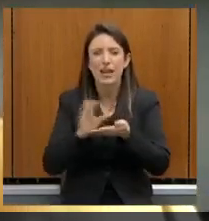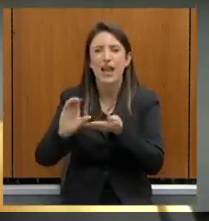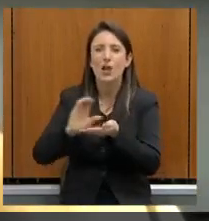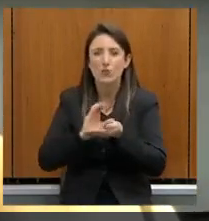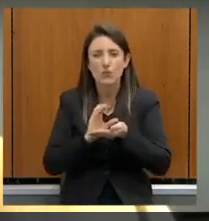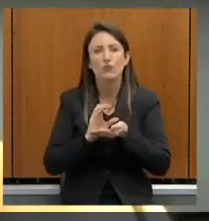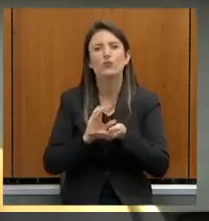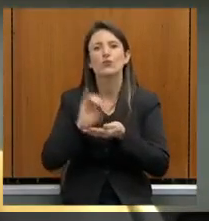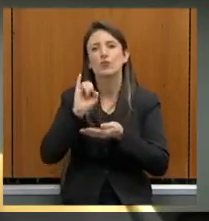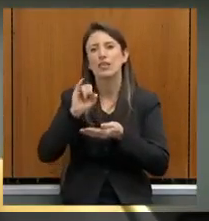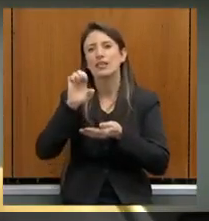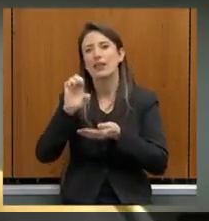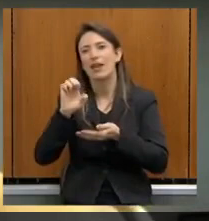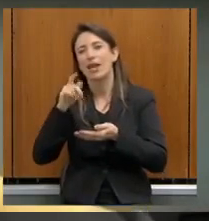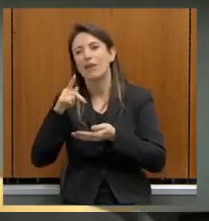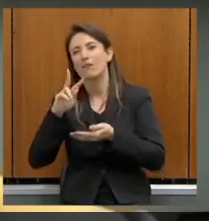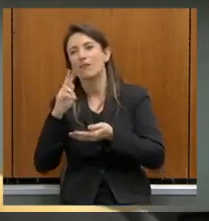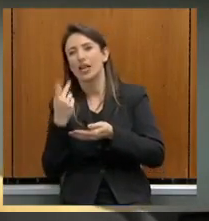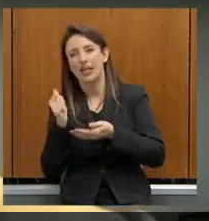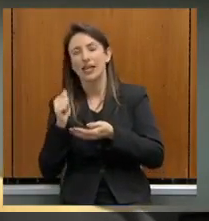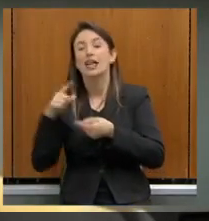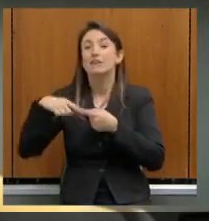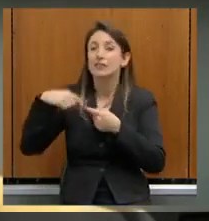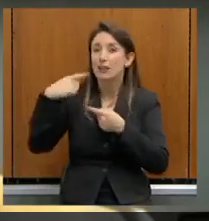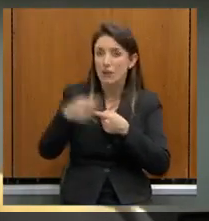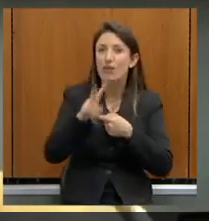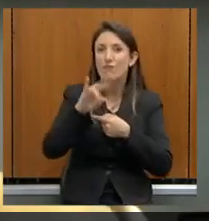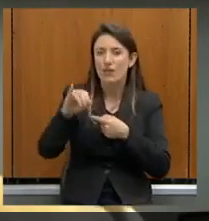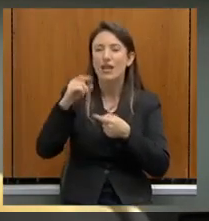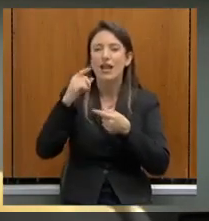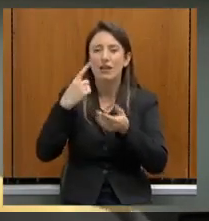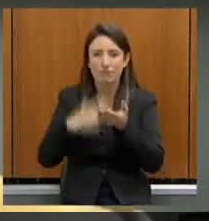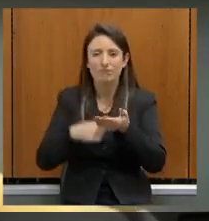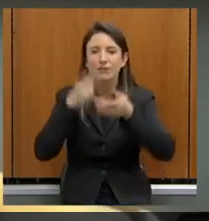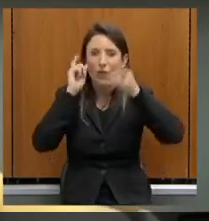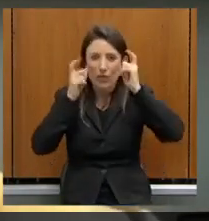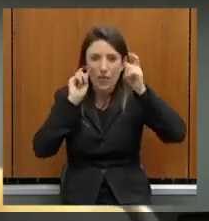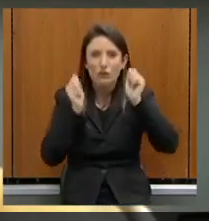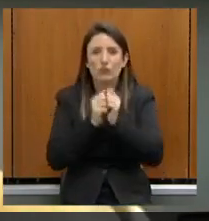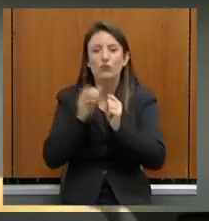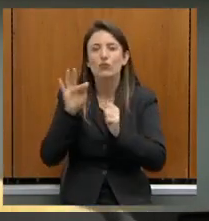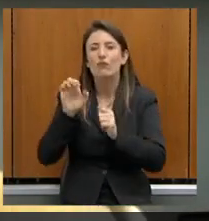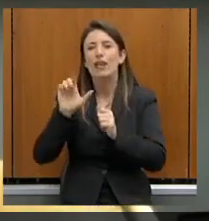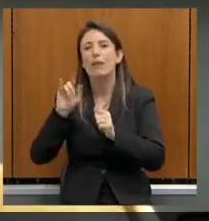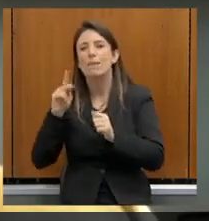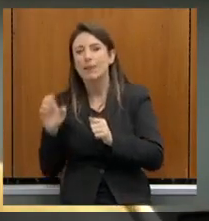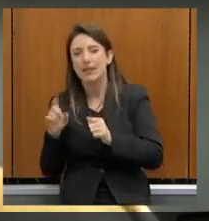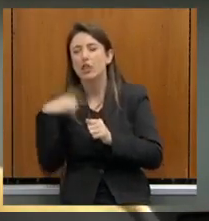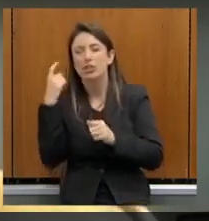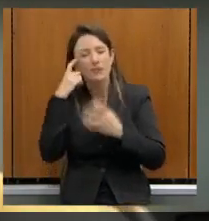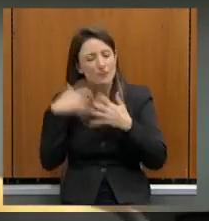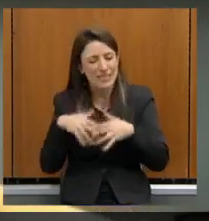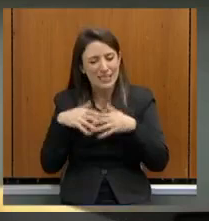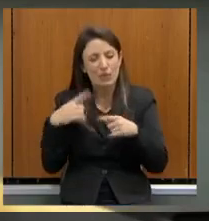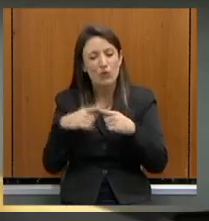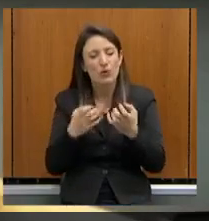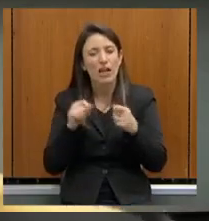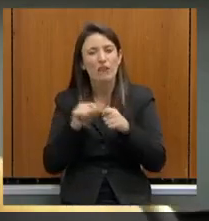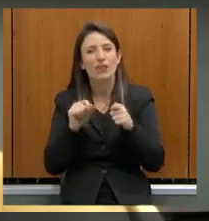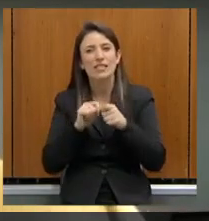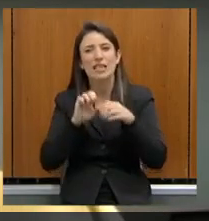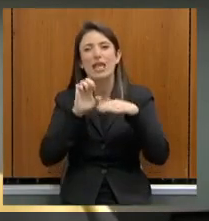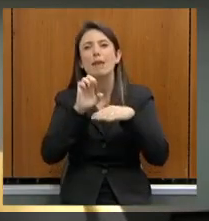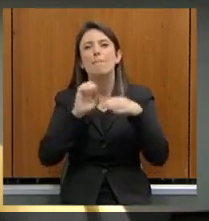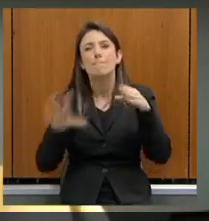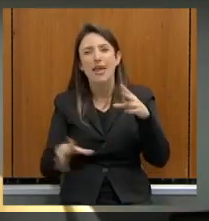com o Felipe porque a gente está apostando em alguns lugares que a gente quer colocar emenda para a gente fortalecer esse turismo de